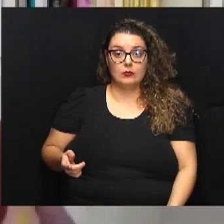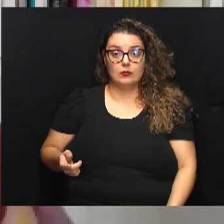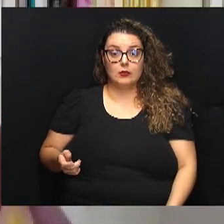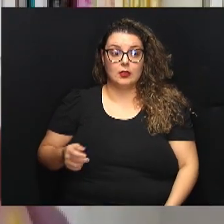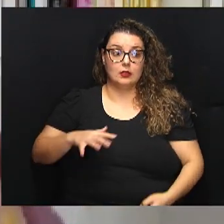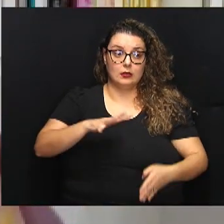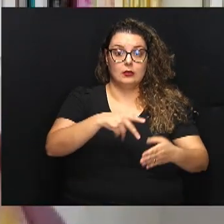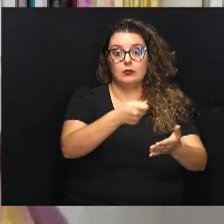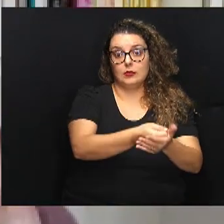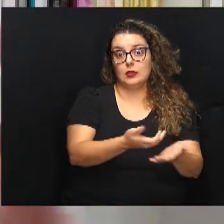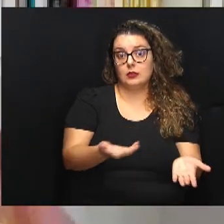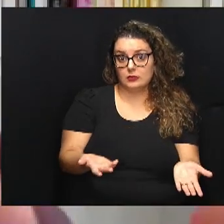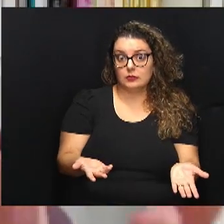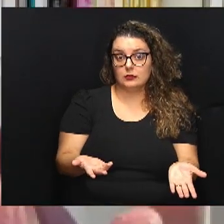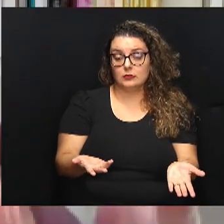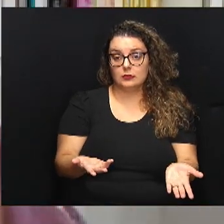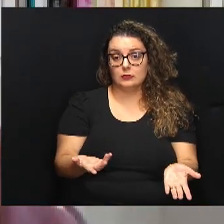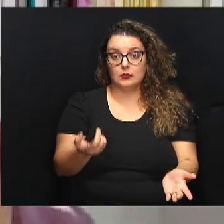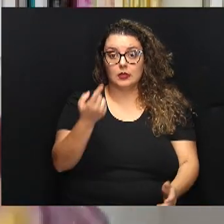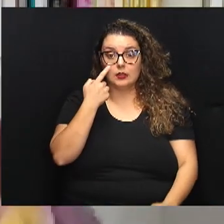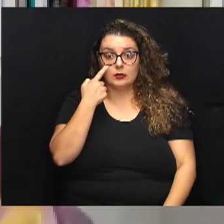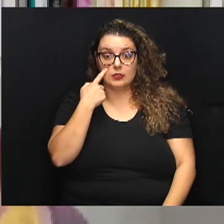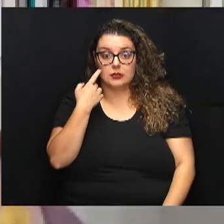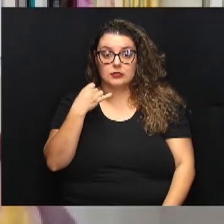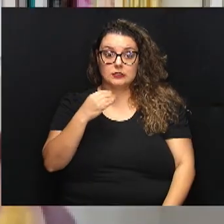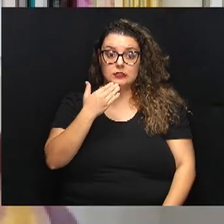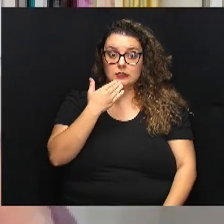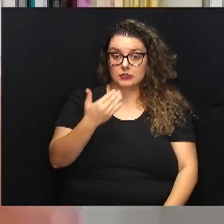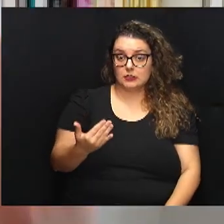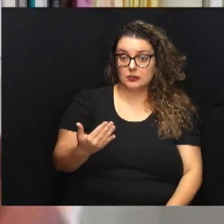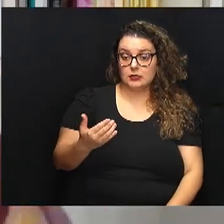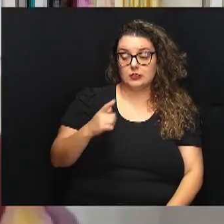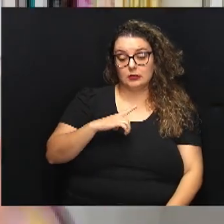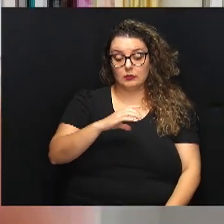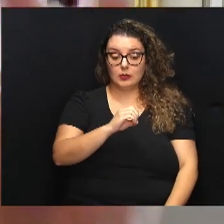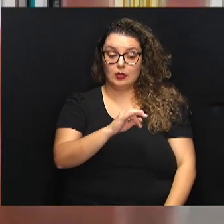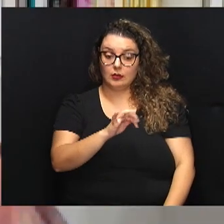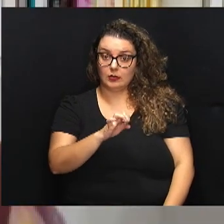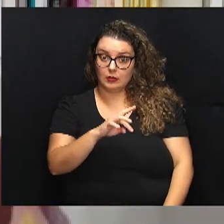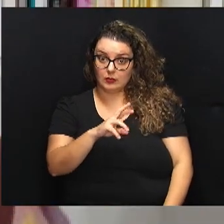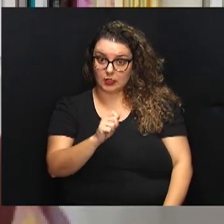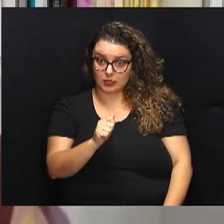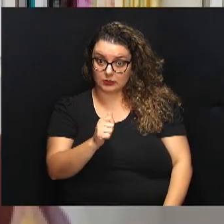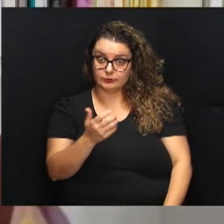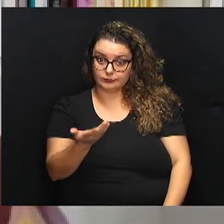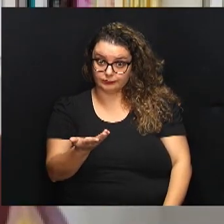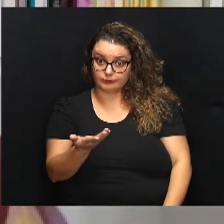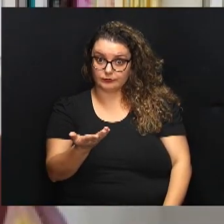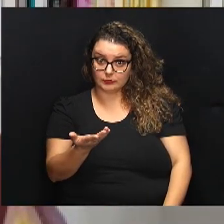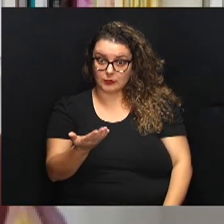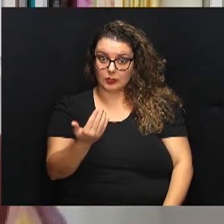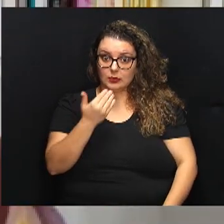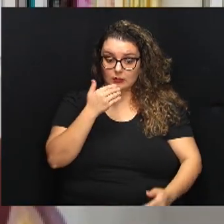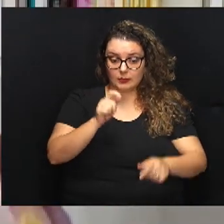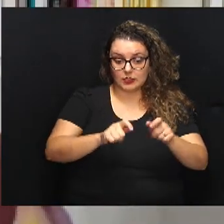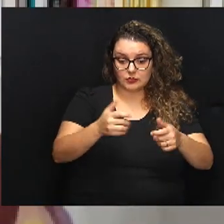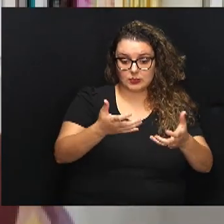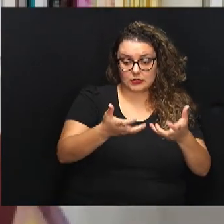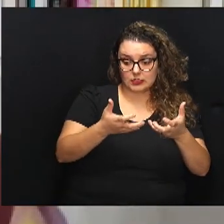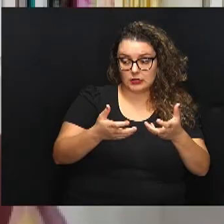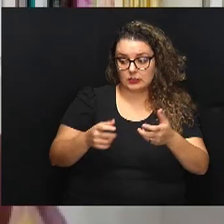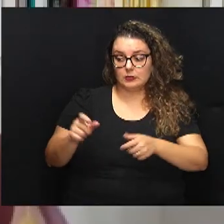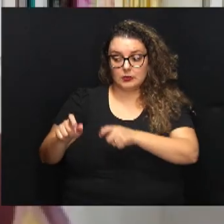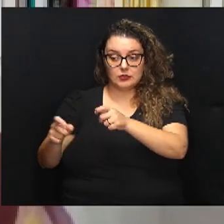Então a gente vê que se tem uma demanda, vai ter uma oferta. Então, por que não? Não vejo problema nenhum